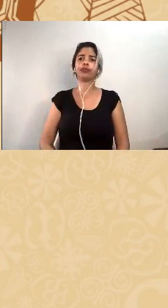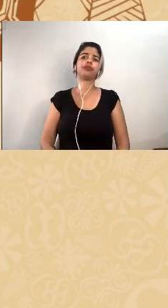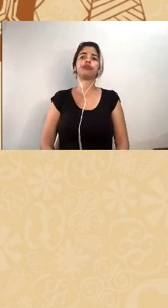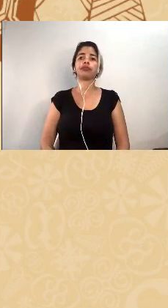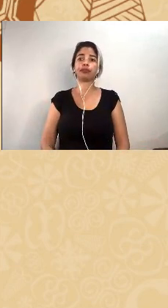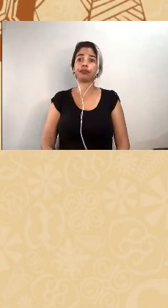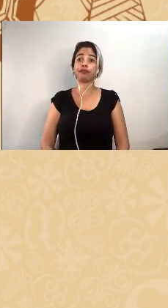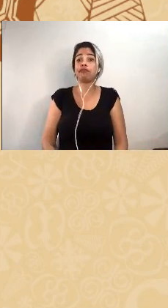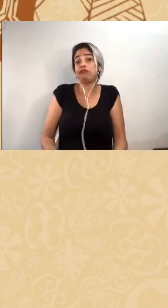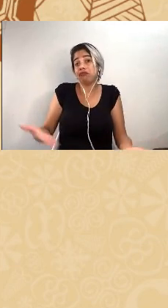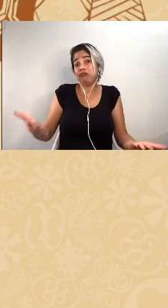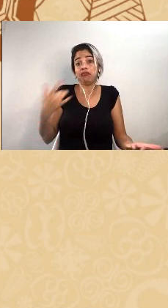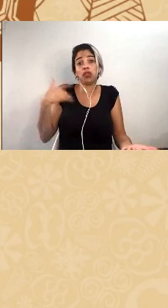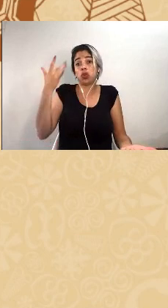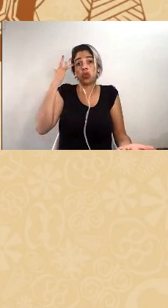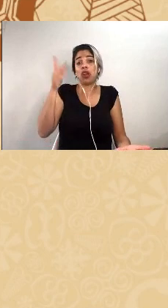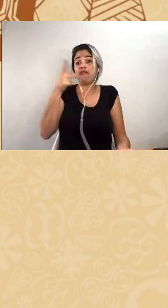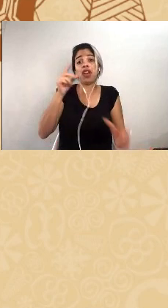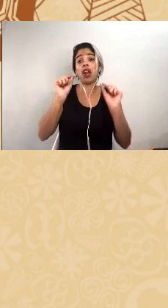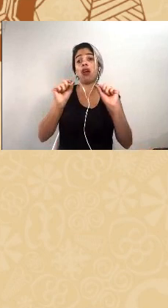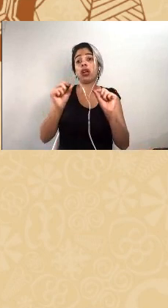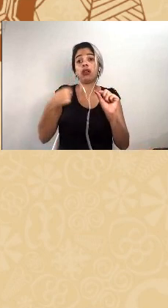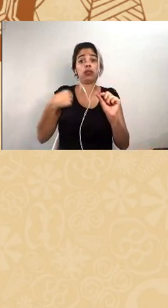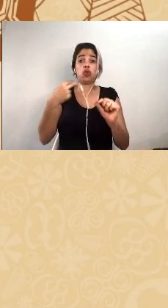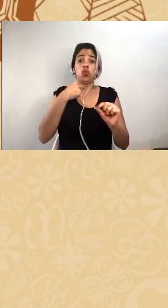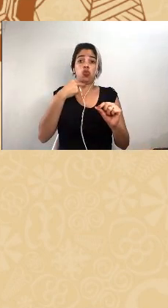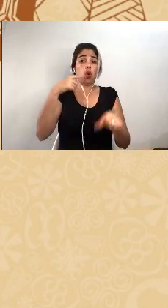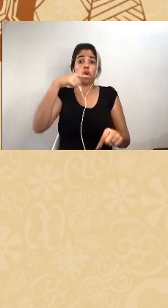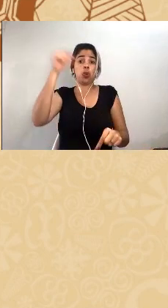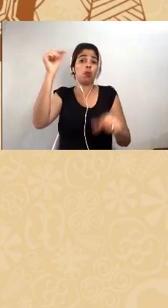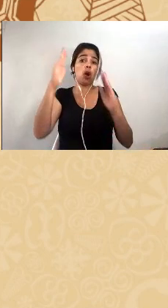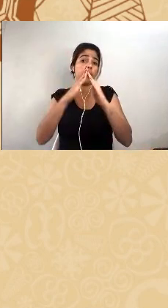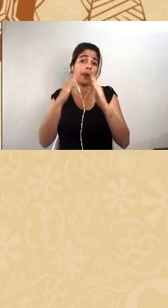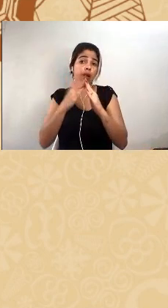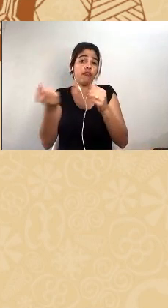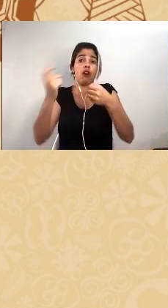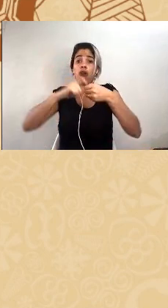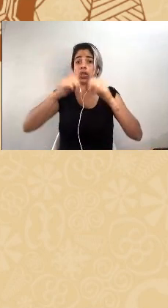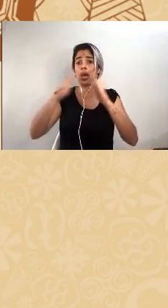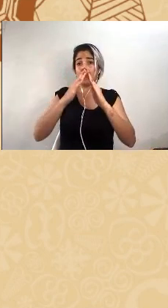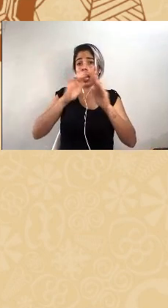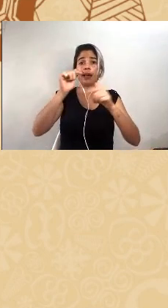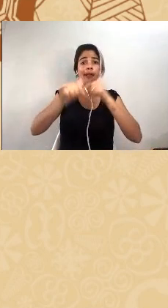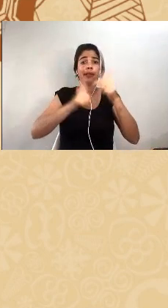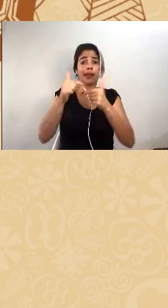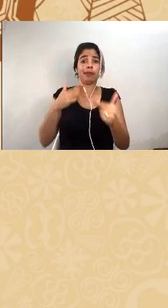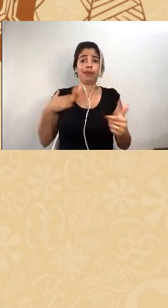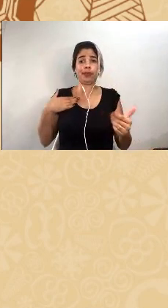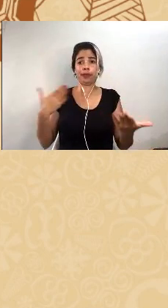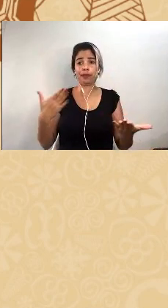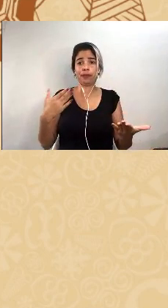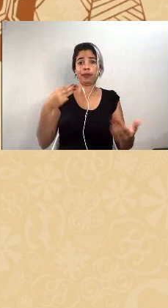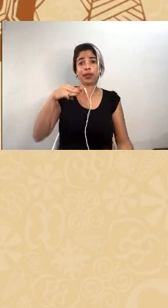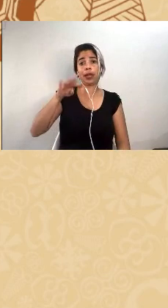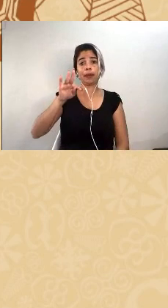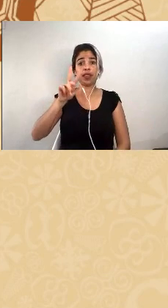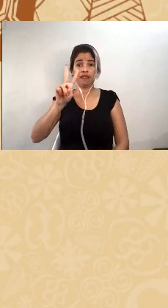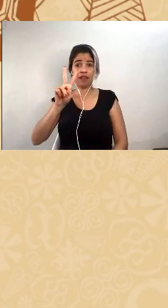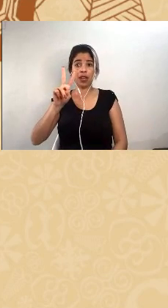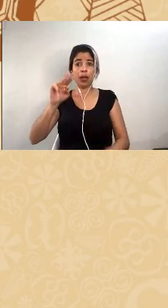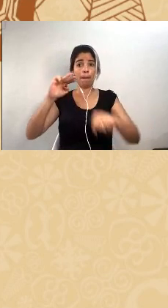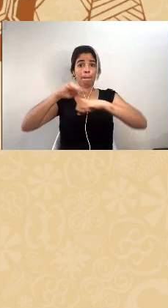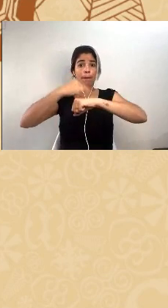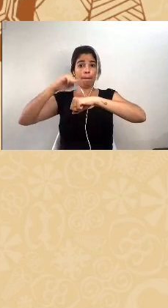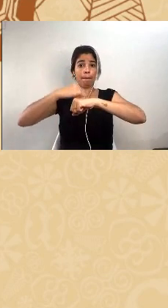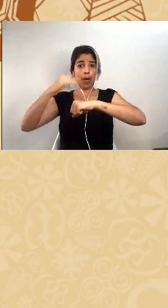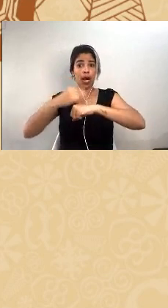E é isso, eu não sei nem mais o que falar, porque eu não posso ir para casa. Eu não posso voltar para minha casa fazer o meu trabalho. MTV agora está aí me mandando mensagem, me cobrando